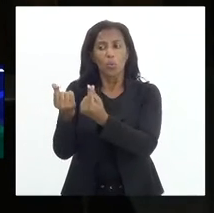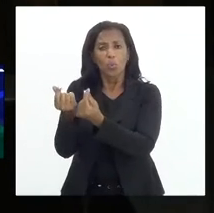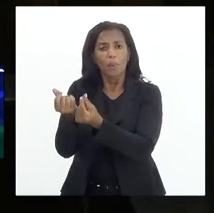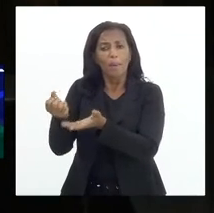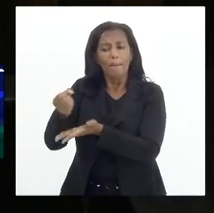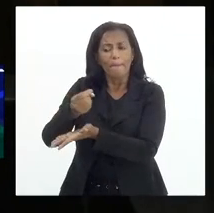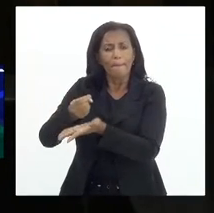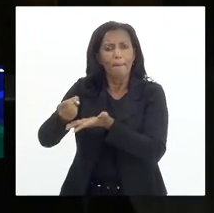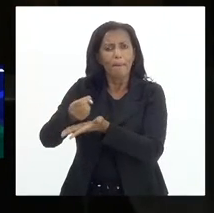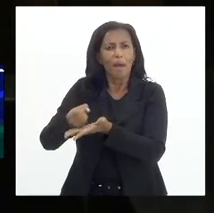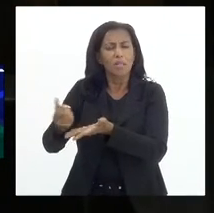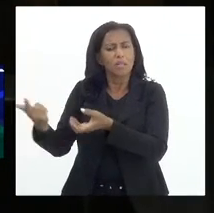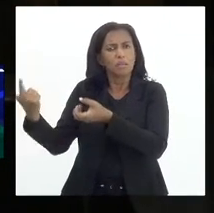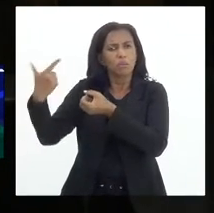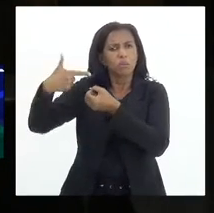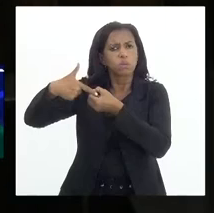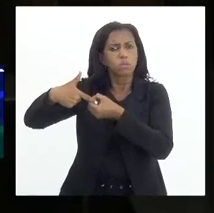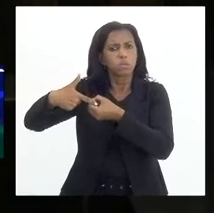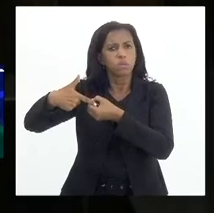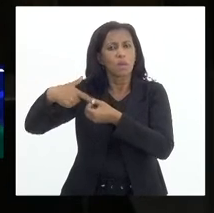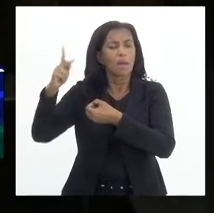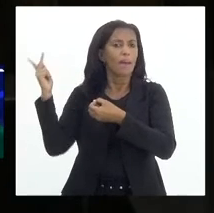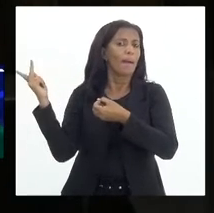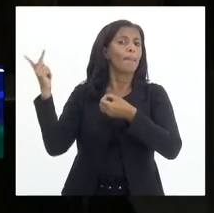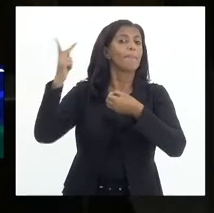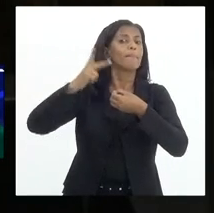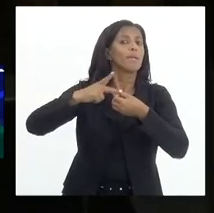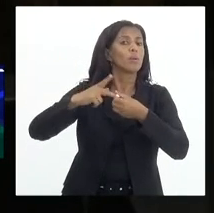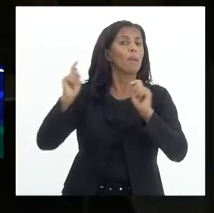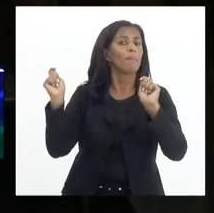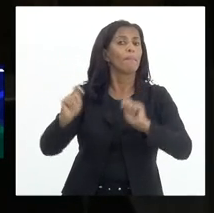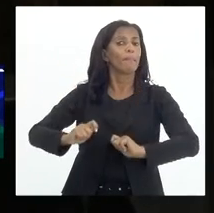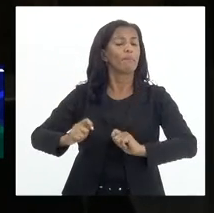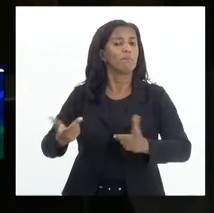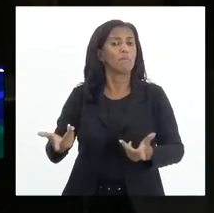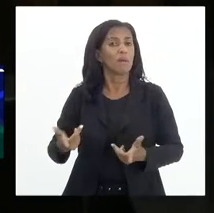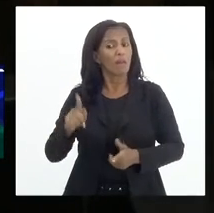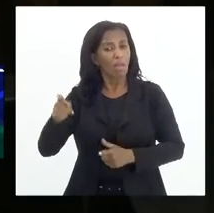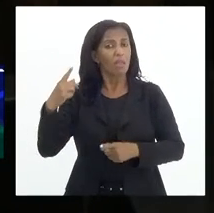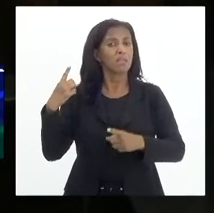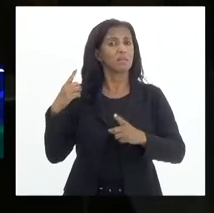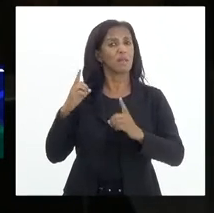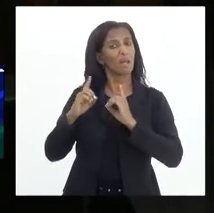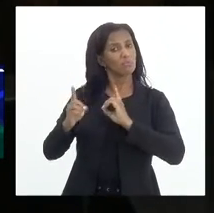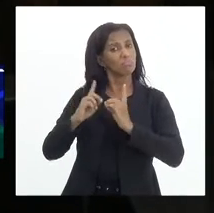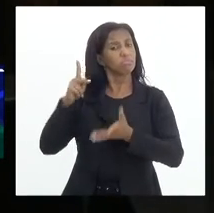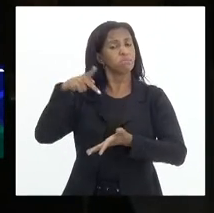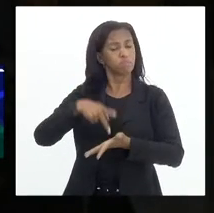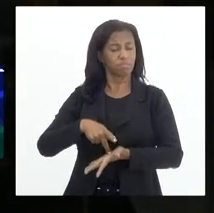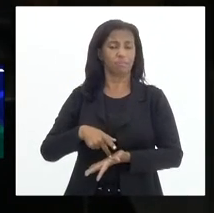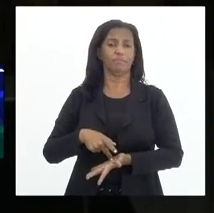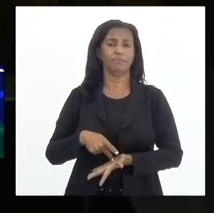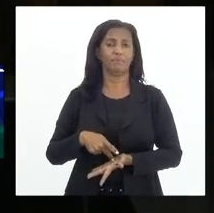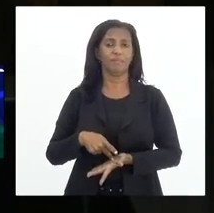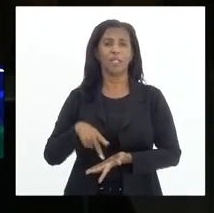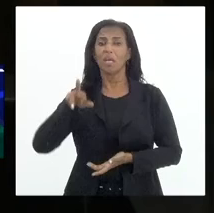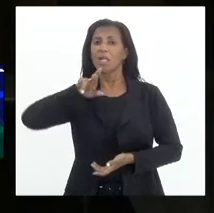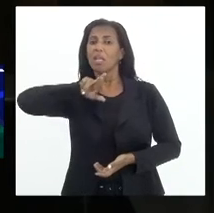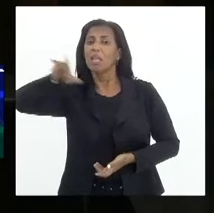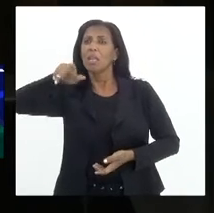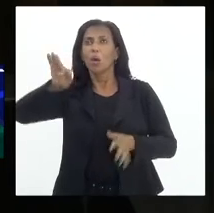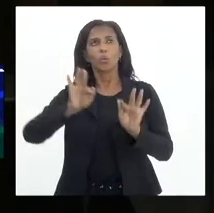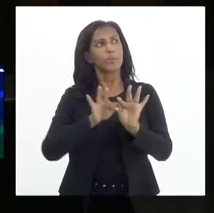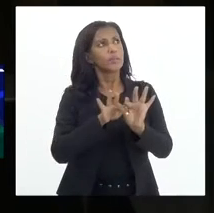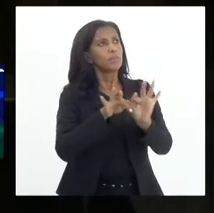do combustível a Petrobras faria? Essa que é a discussão honesta. E não